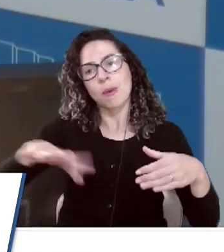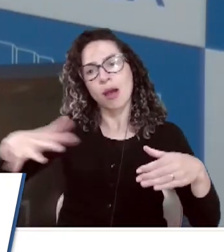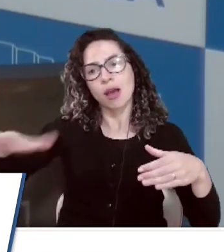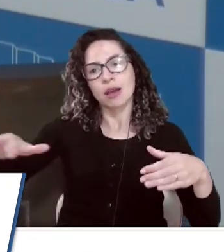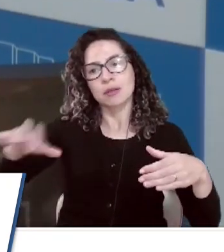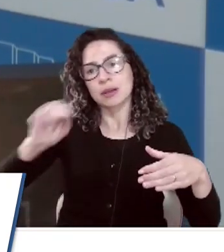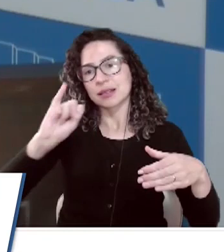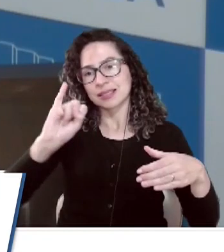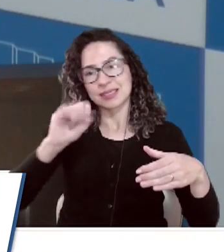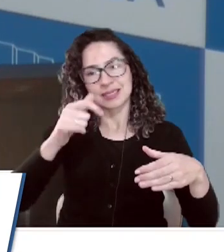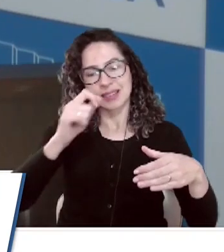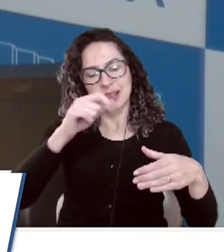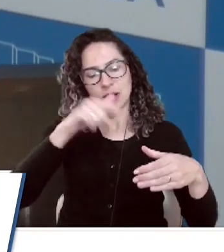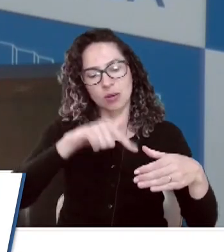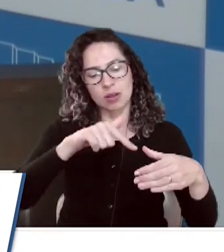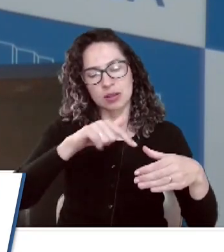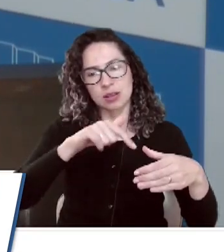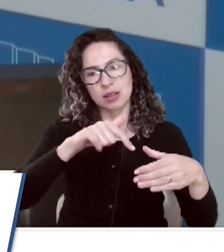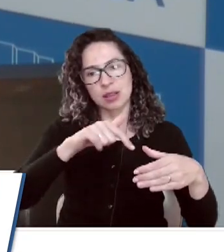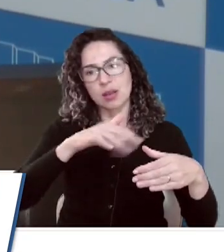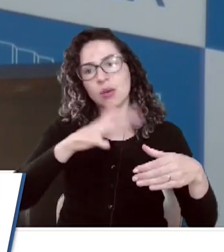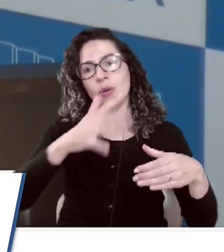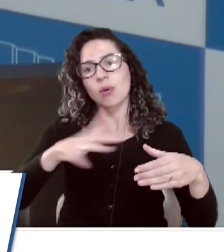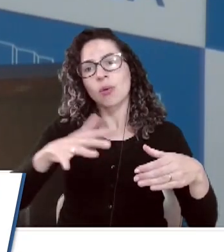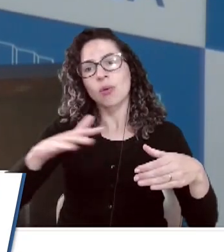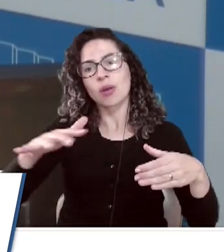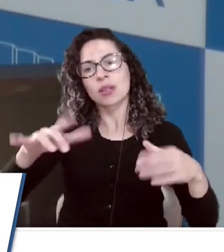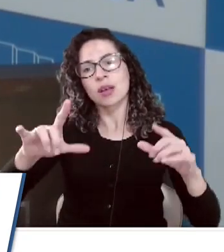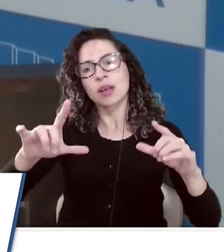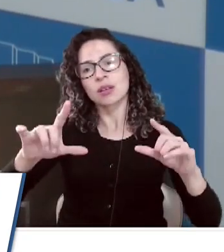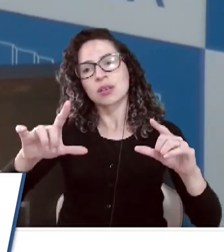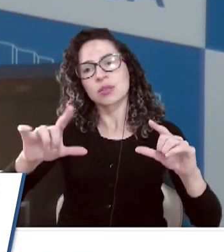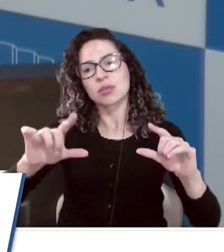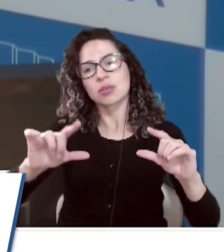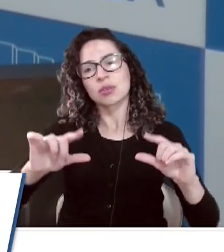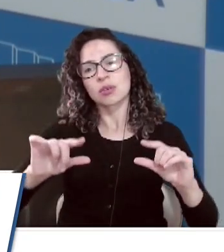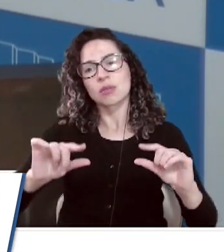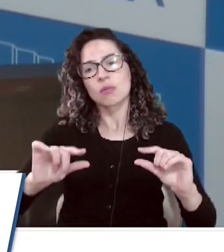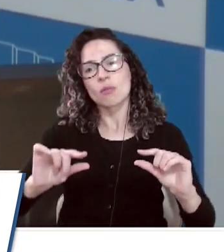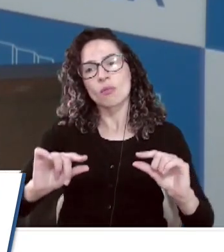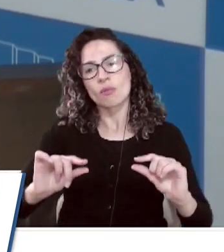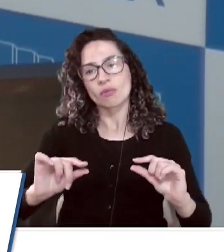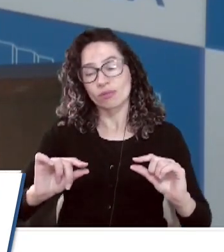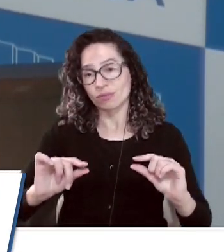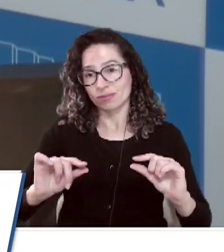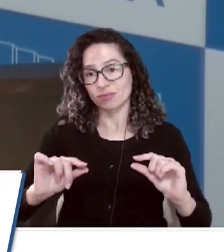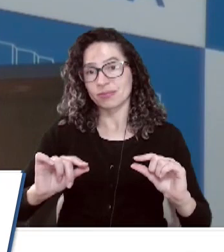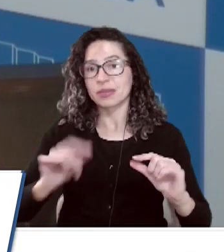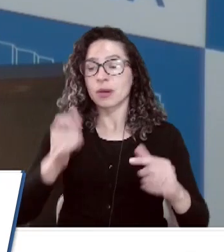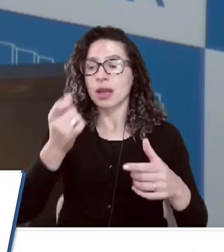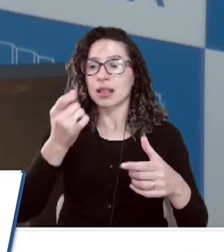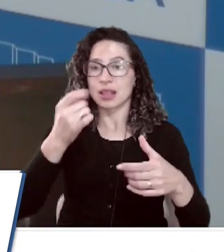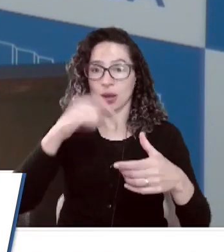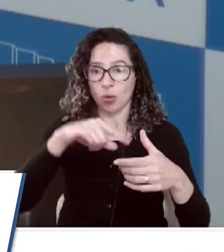oceano seria mais, seria mais vazio. Então, essa gota que nós